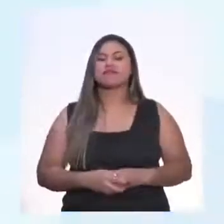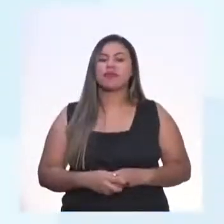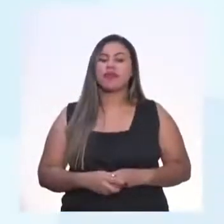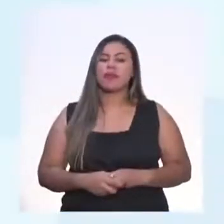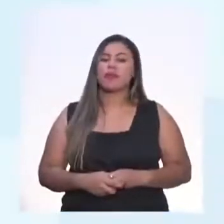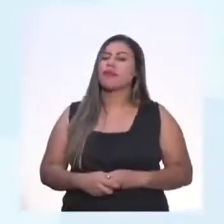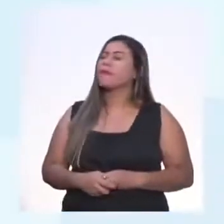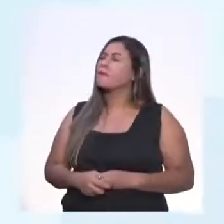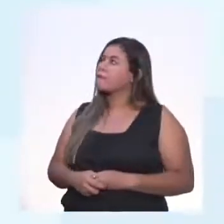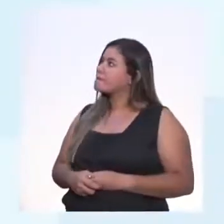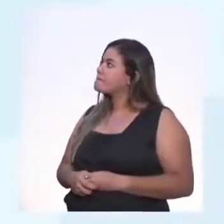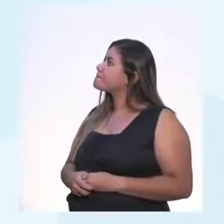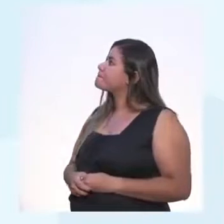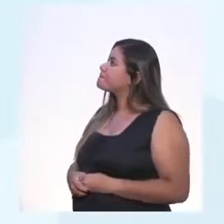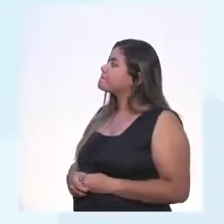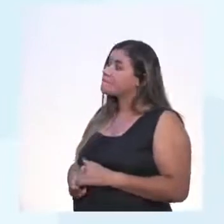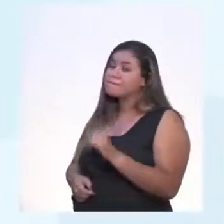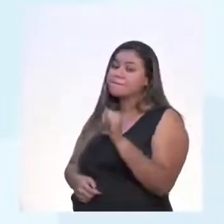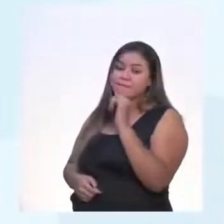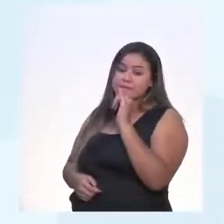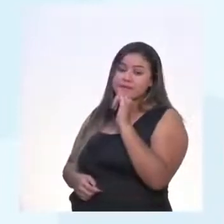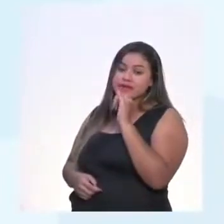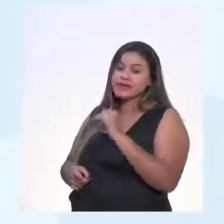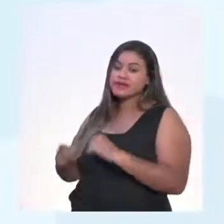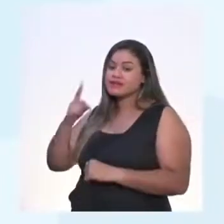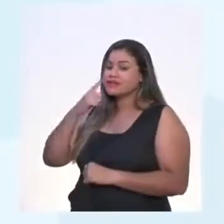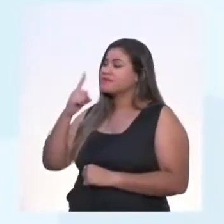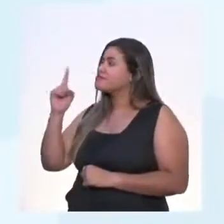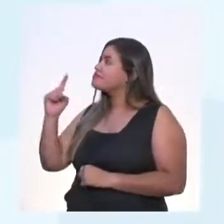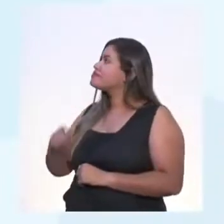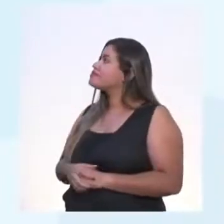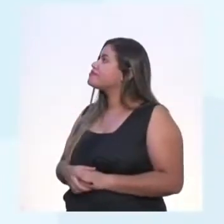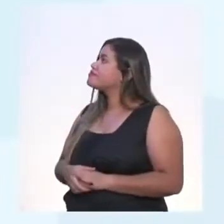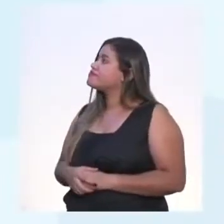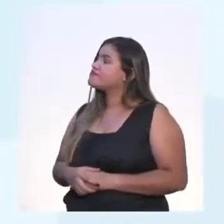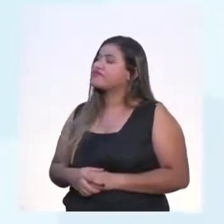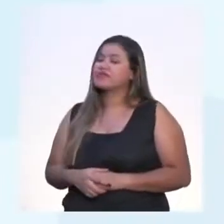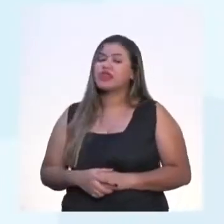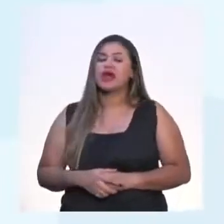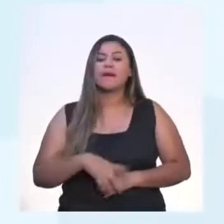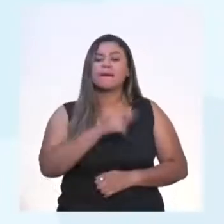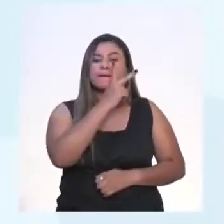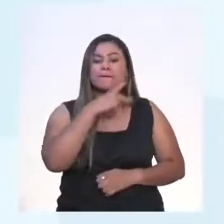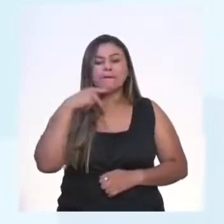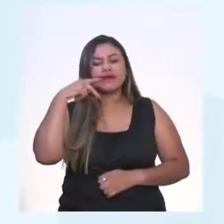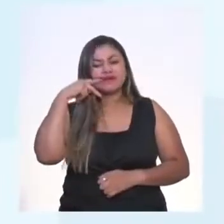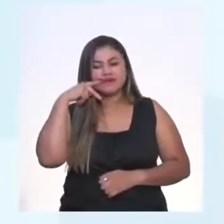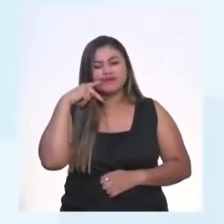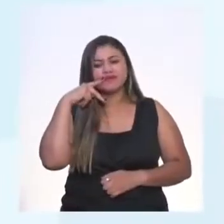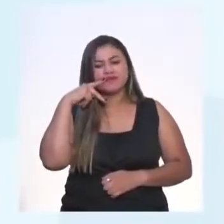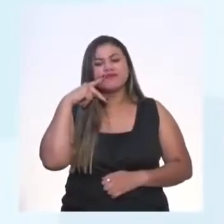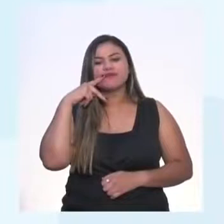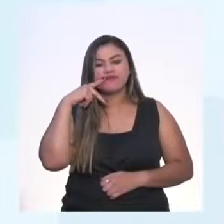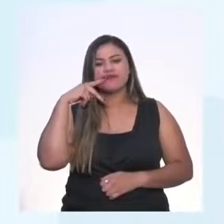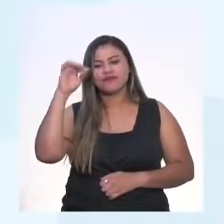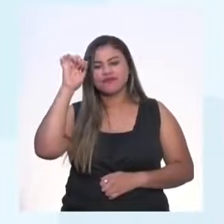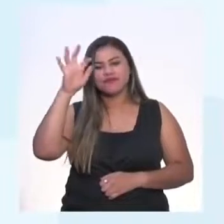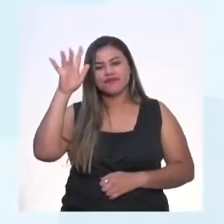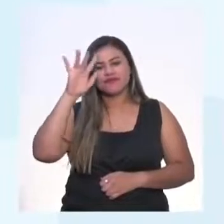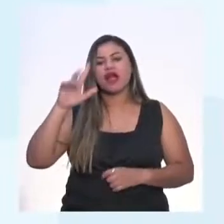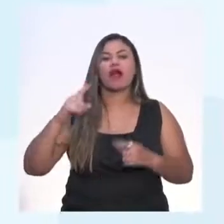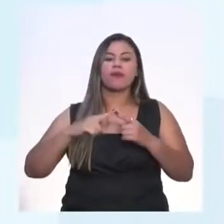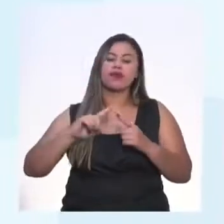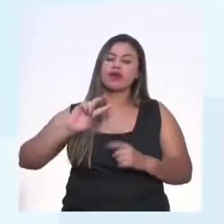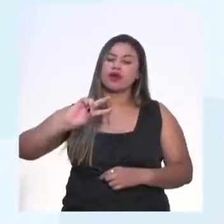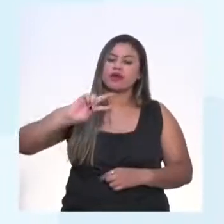tenho o exemplo de algumas, ó. Então, por exemplo, essa, ó, é o que a gente chama da teoria de Pitágoras, né, Osmar? Uhum. A ao